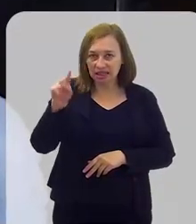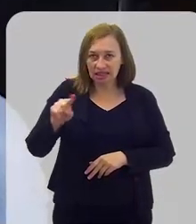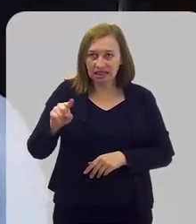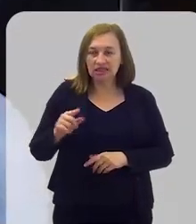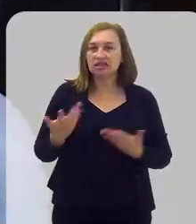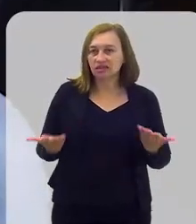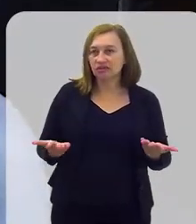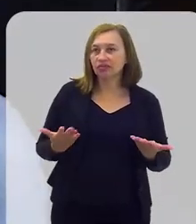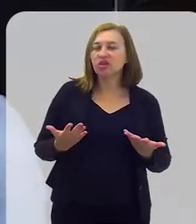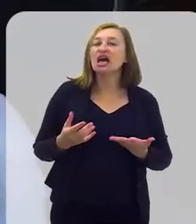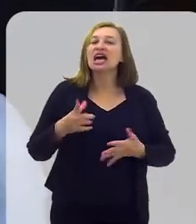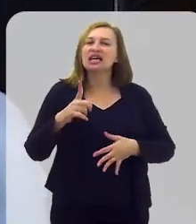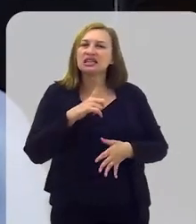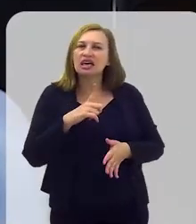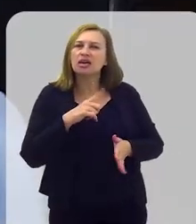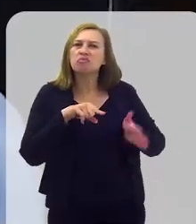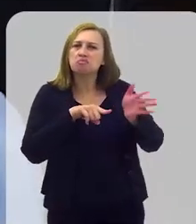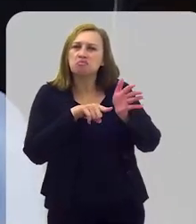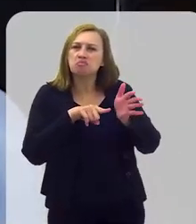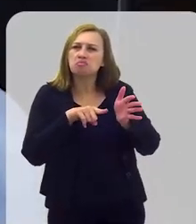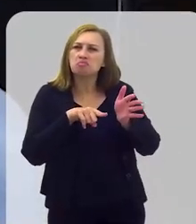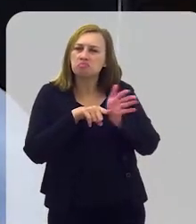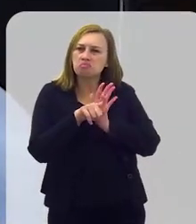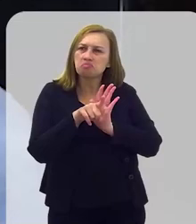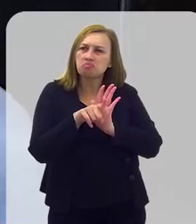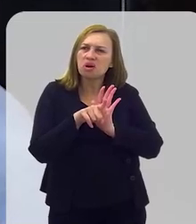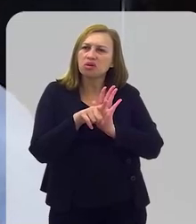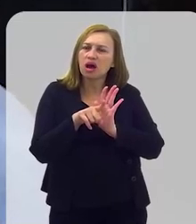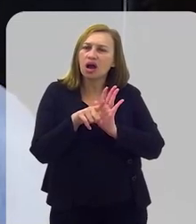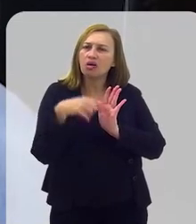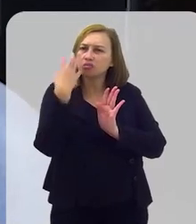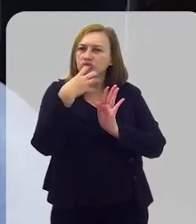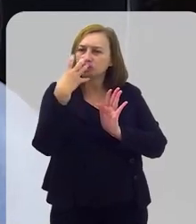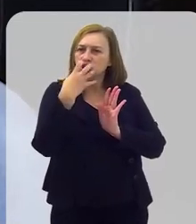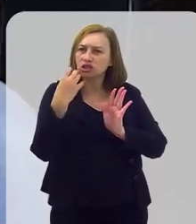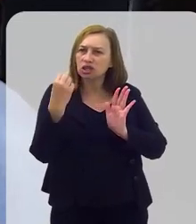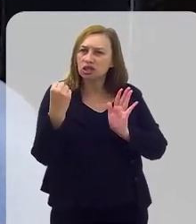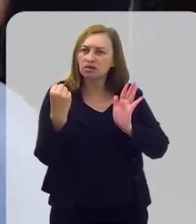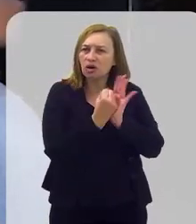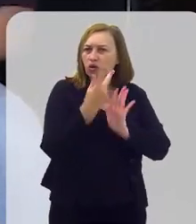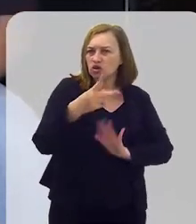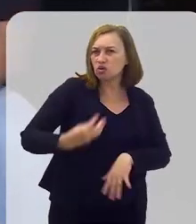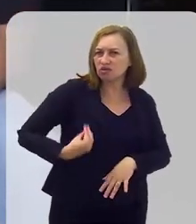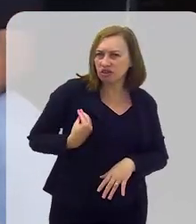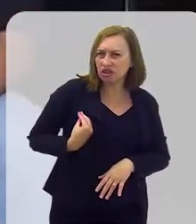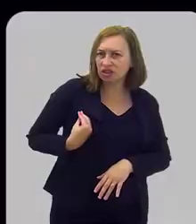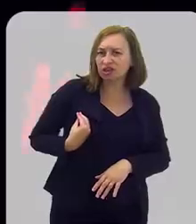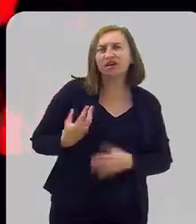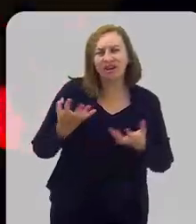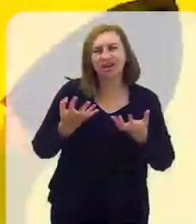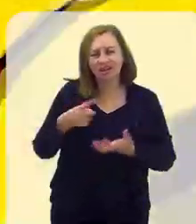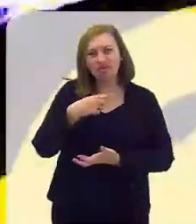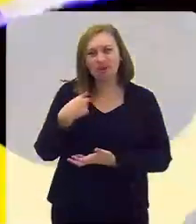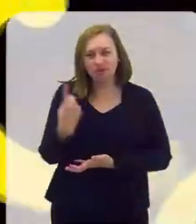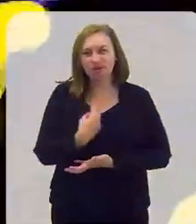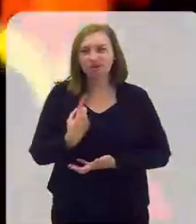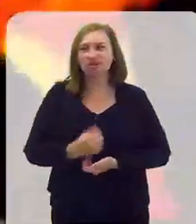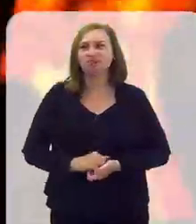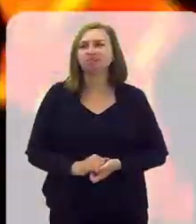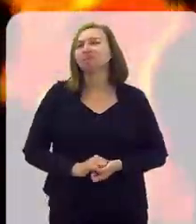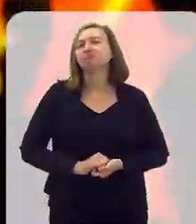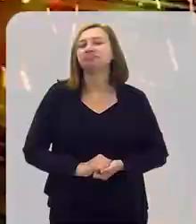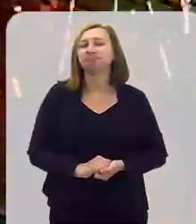perguntar se tem alguma música que marcou a sua carreira ou alguma música que toca o seu coração e se tiver canta um pouquinho pra gente